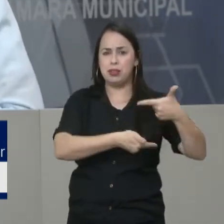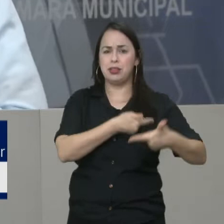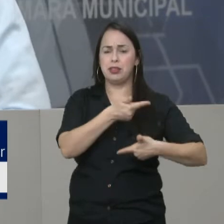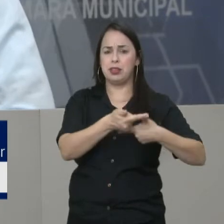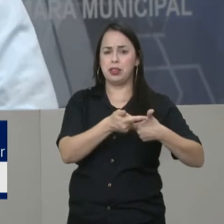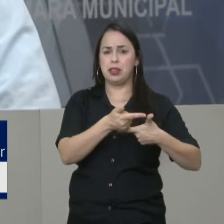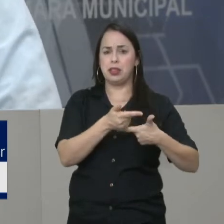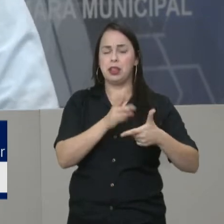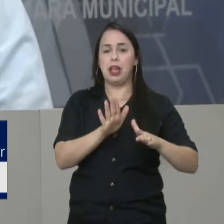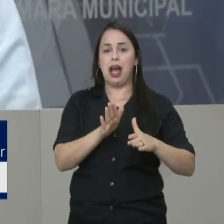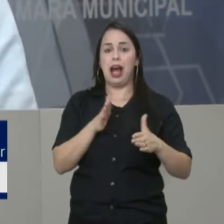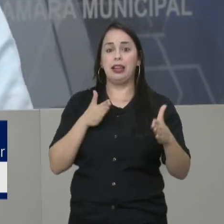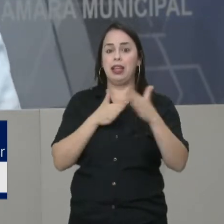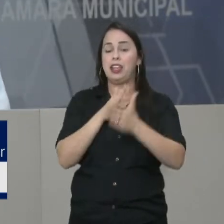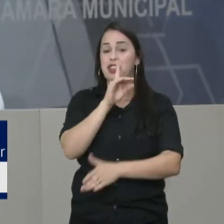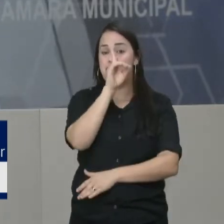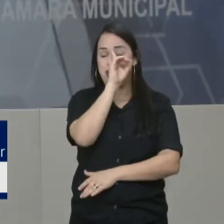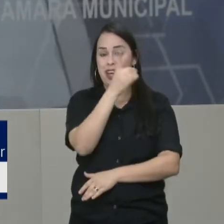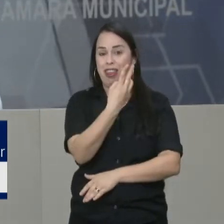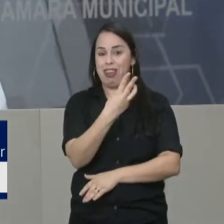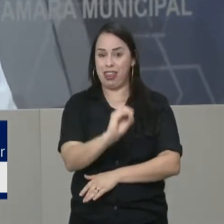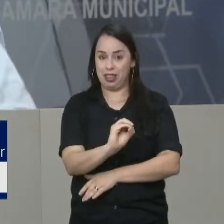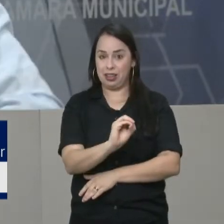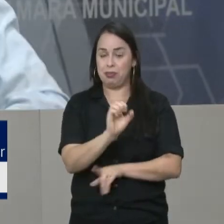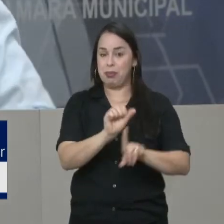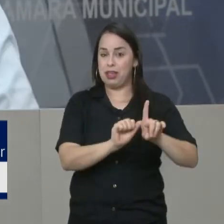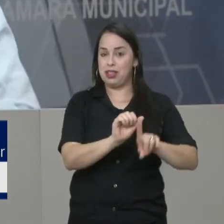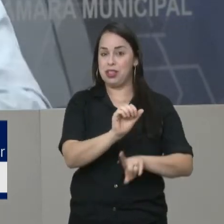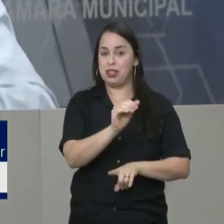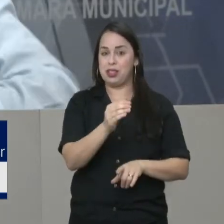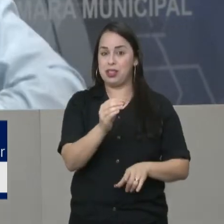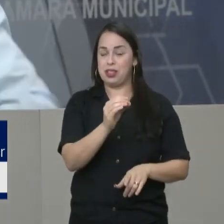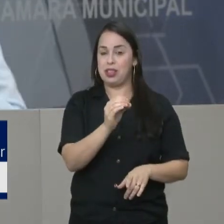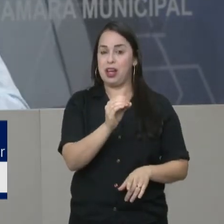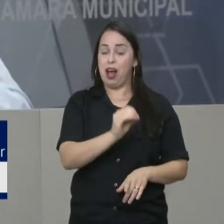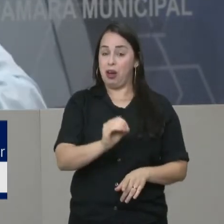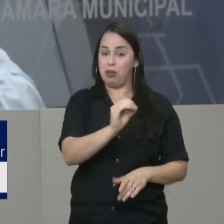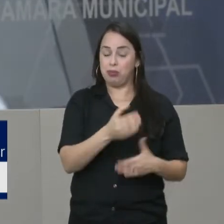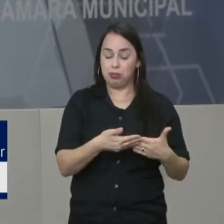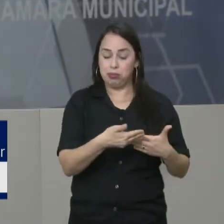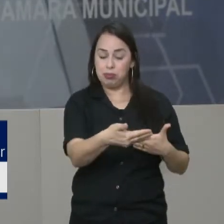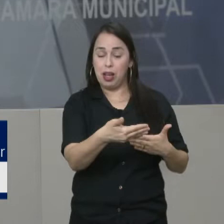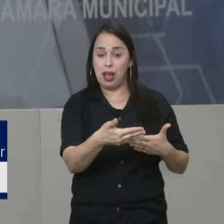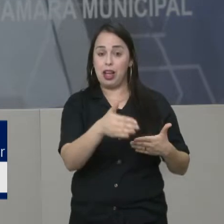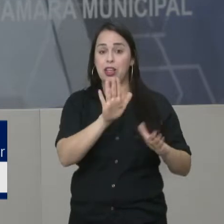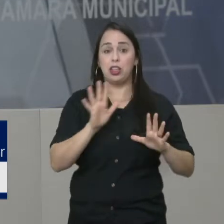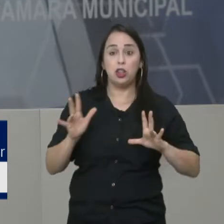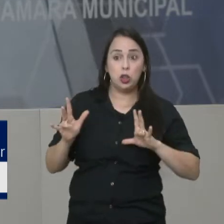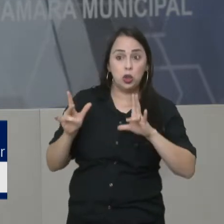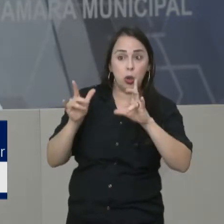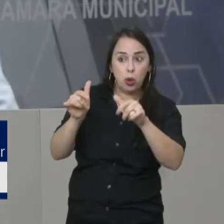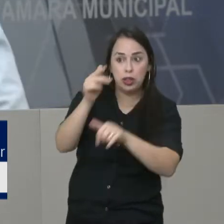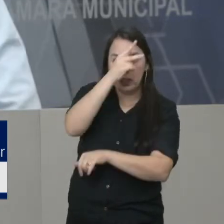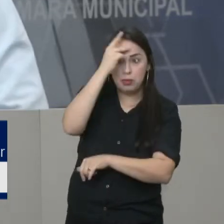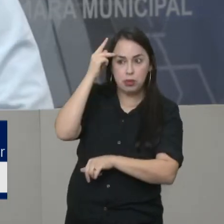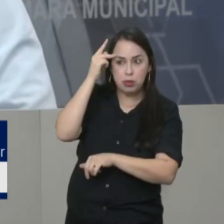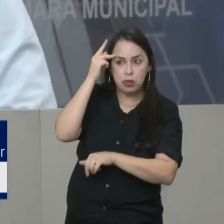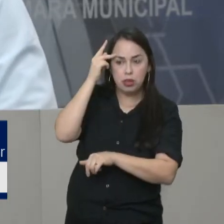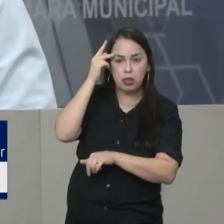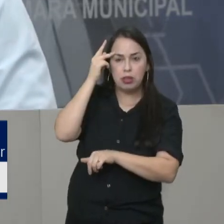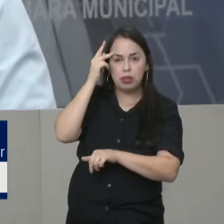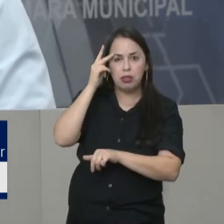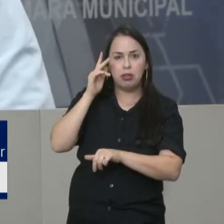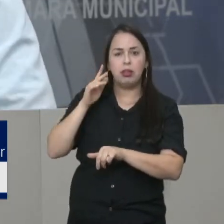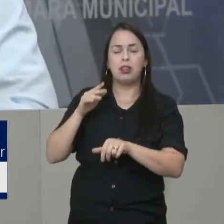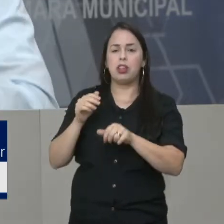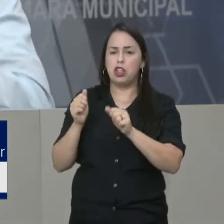esse mês, até o dia 30, né? A todos, em nome deles, todos aqueles que foram ombro a ombro,